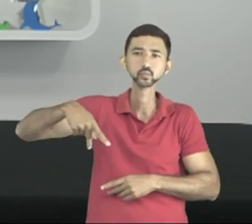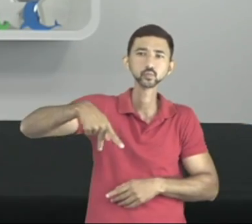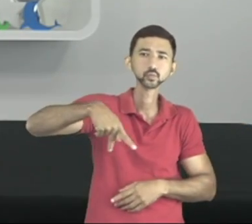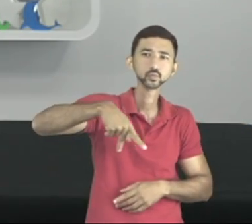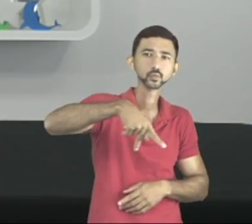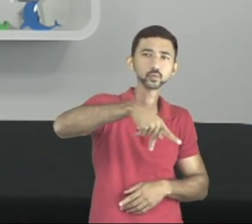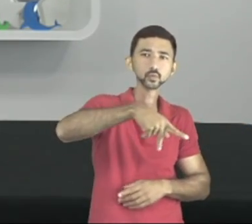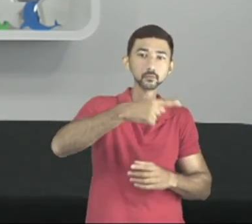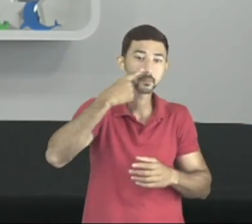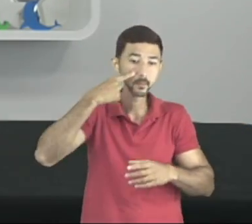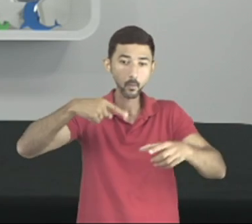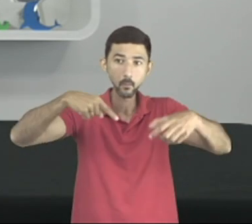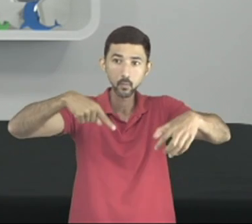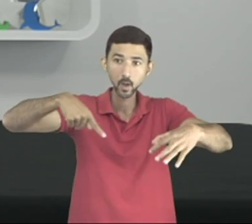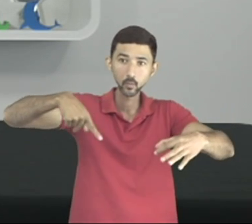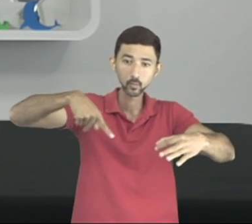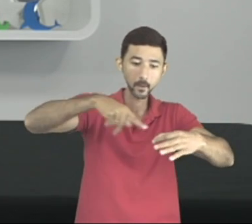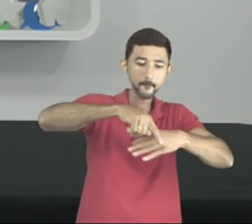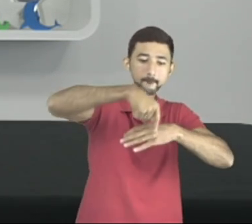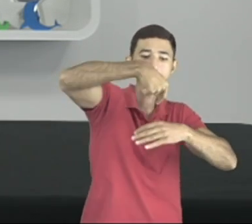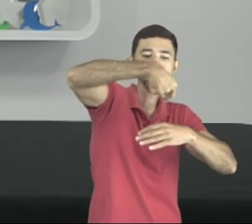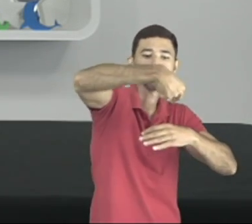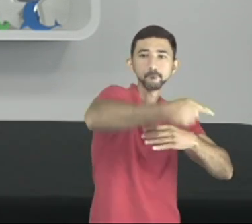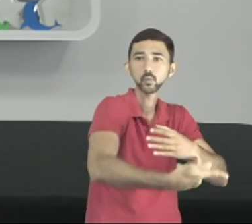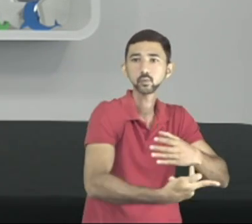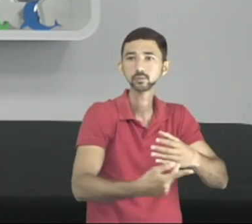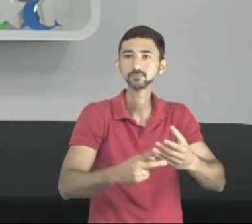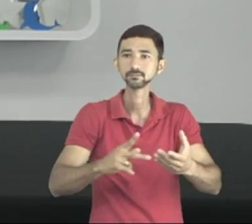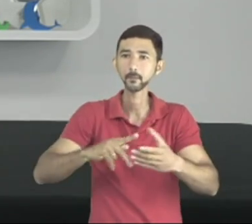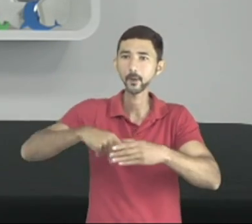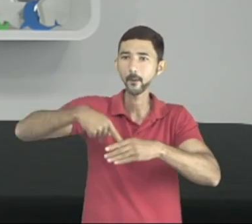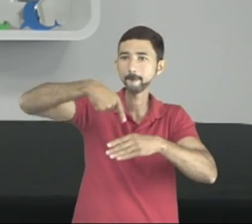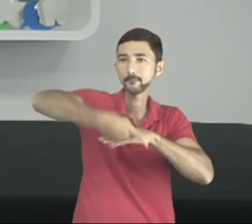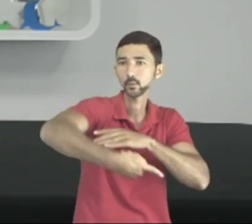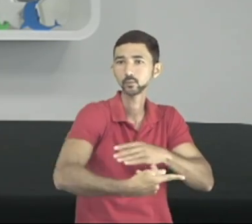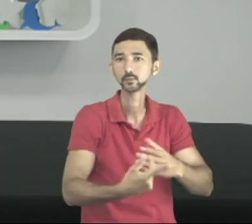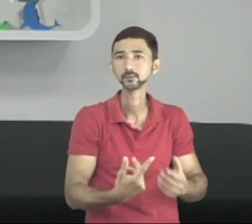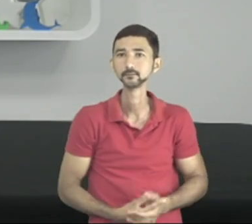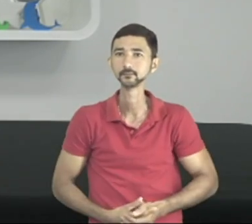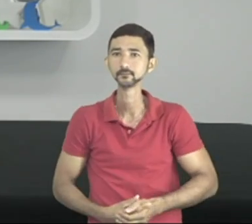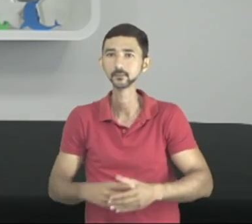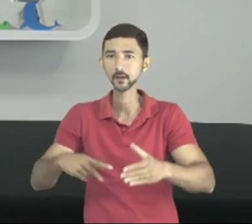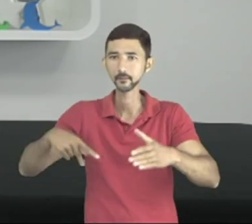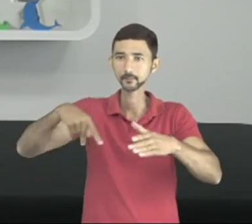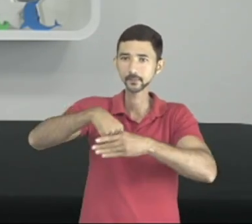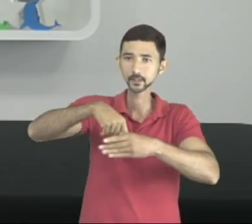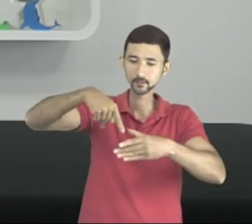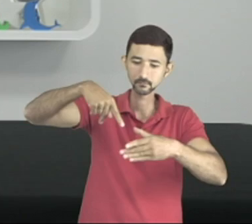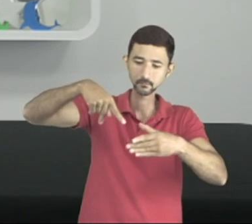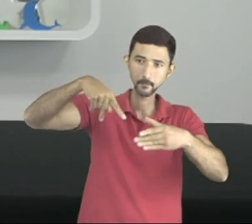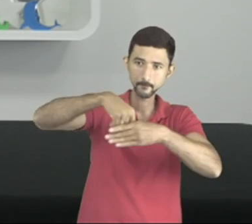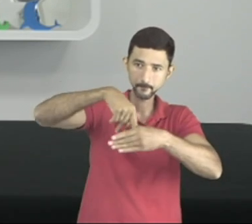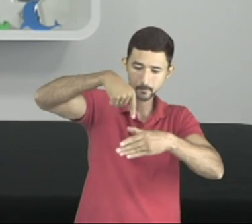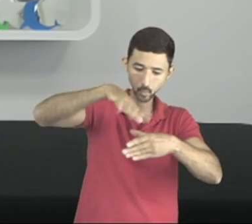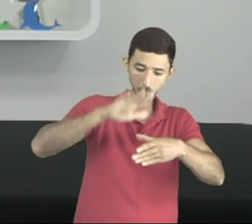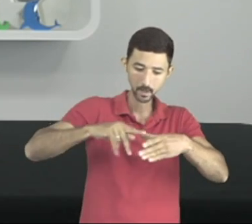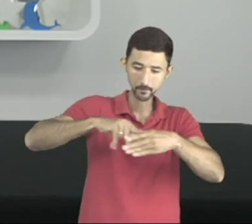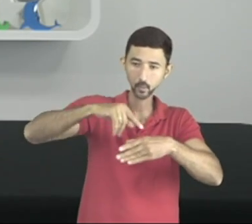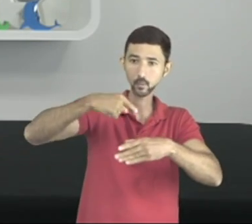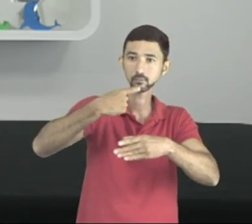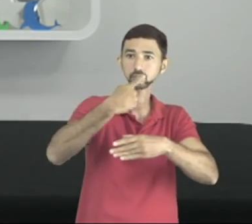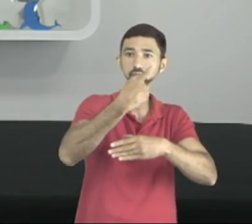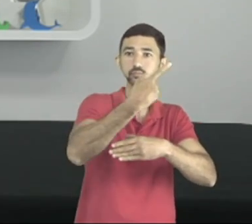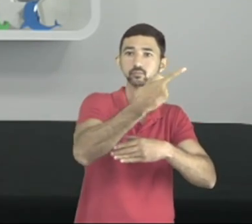repente você não vê um buraco na rua. Você cai com o pneu da bicicleta no buraco. A bicicleta para, você continua. Por que